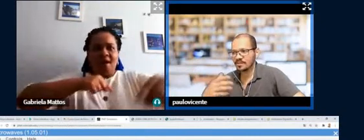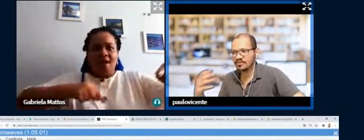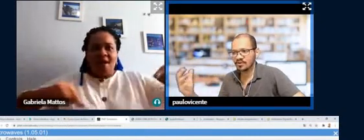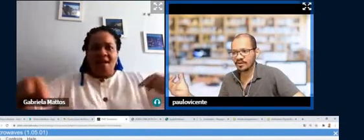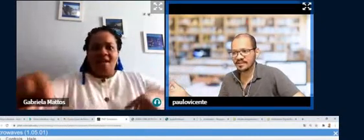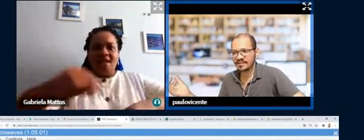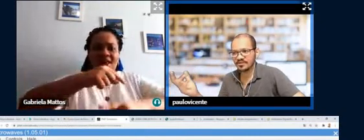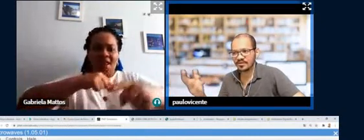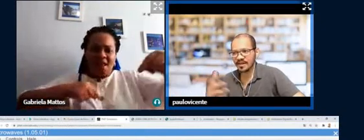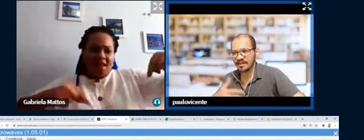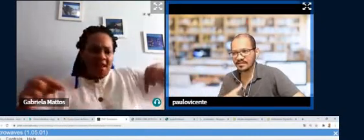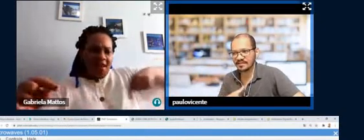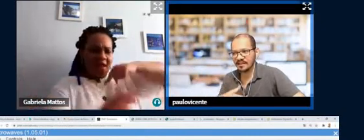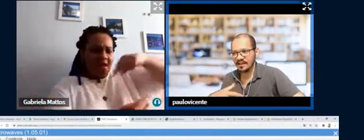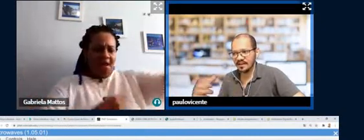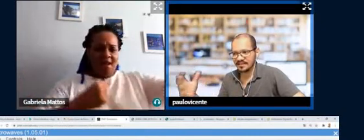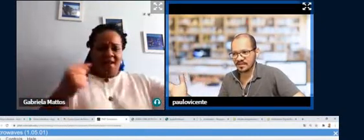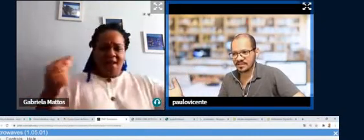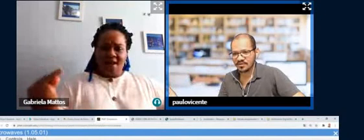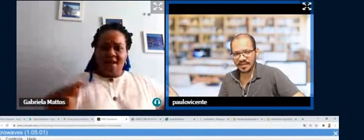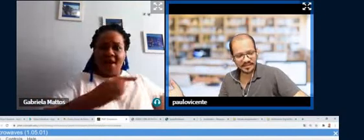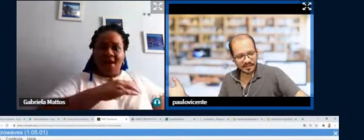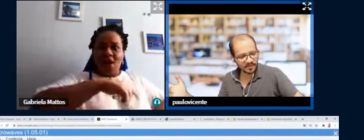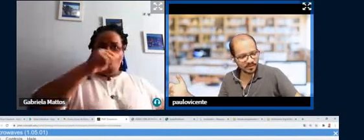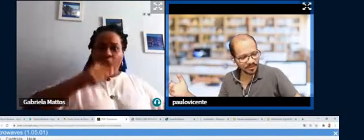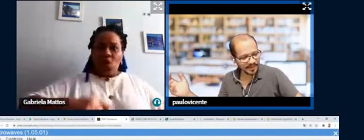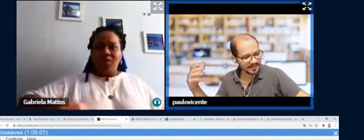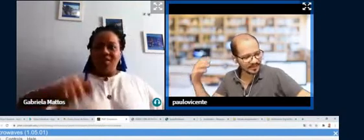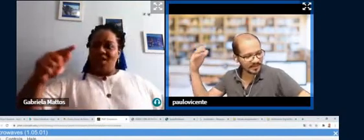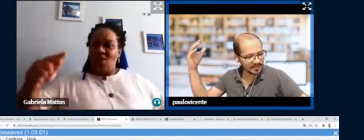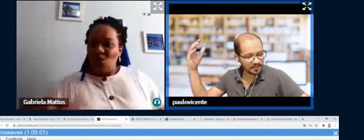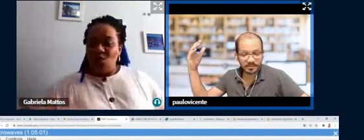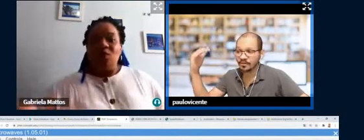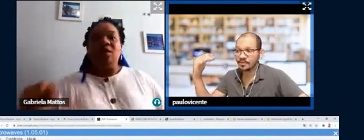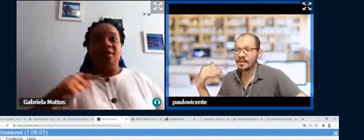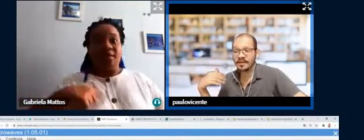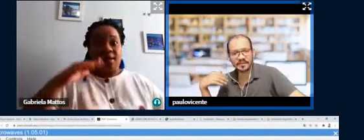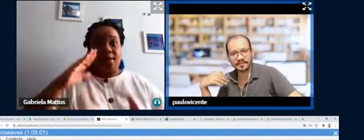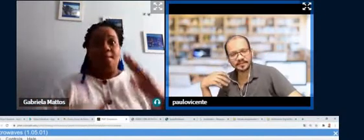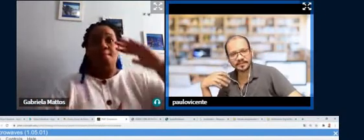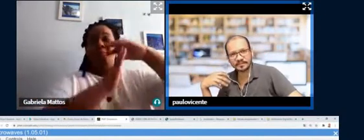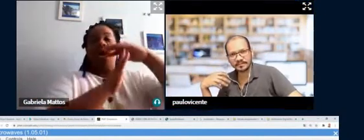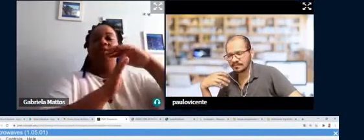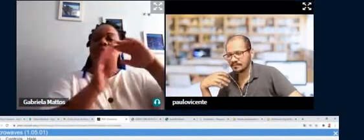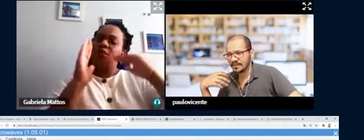que nós chamamos de ondas estacionárias. Estas ondas estacionárias têm amplitude máxima, amplitude mínima.